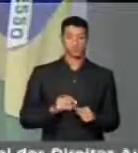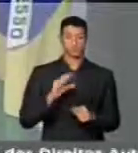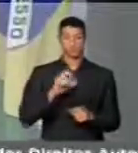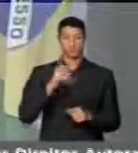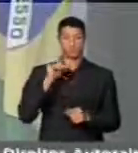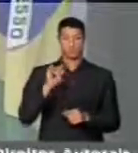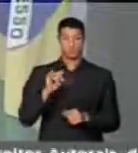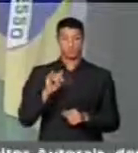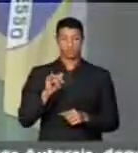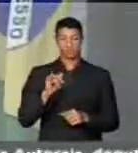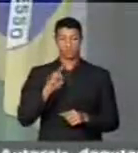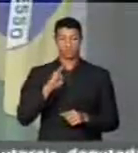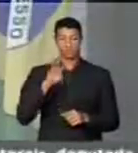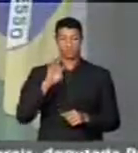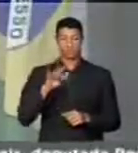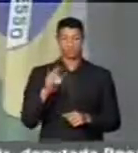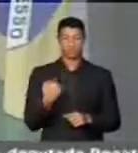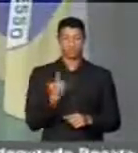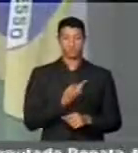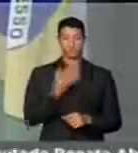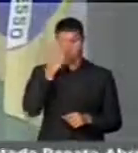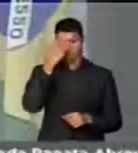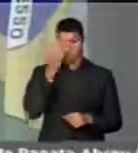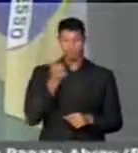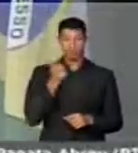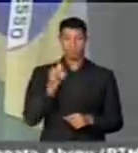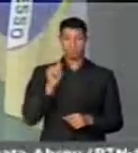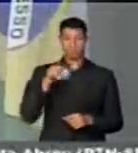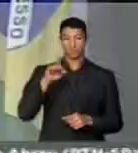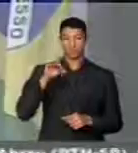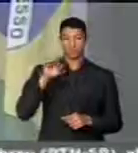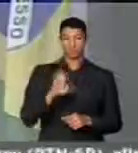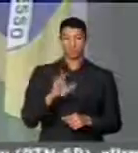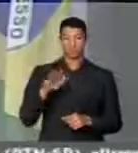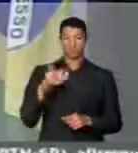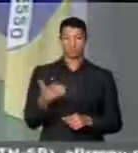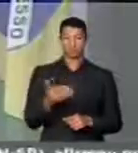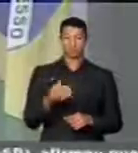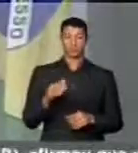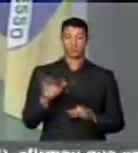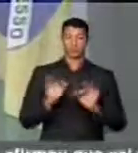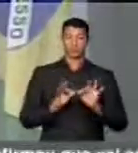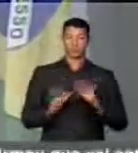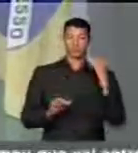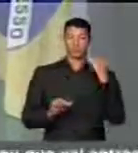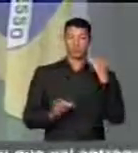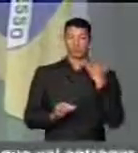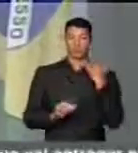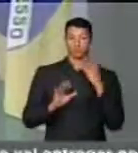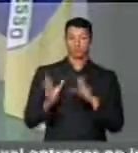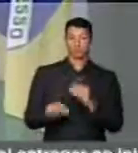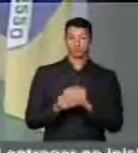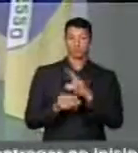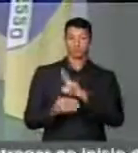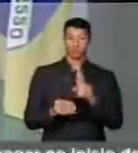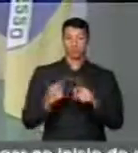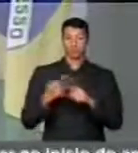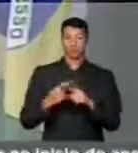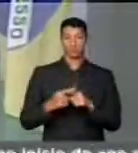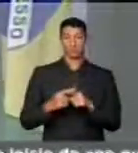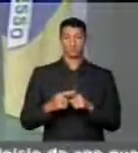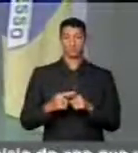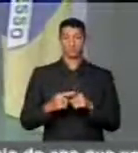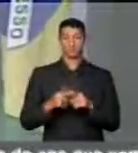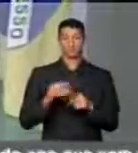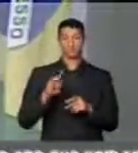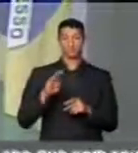BTG Pactual. E como nós sabemos, né, o André Esteves, quando formou o banco, ele colocou esse nome porque era o back to the